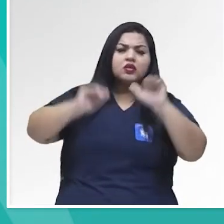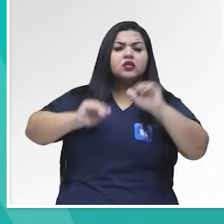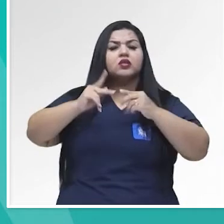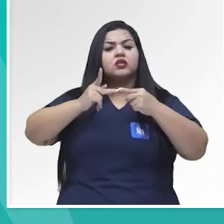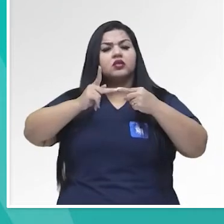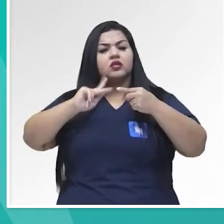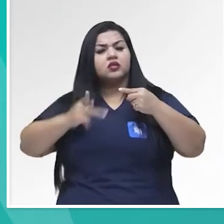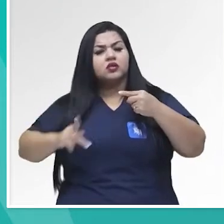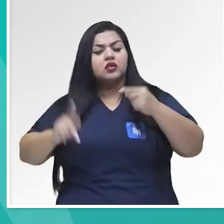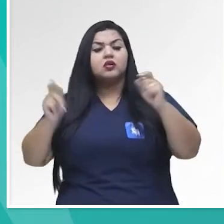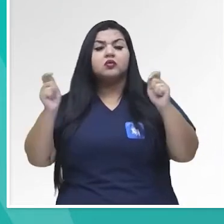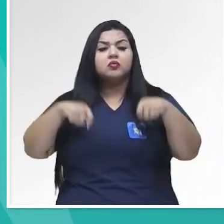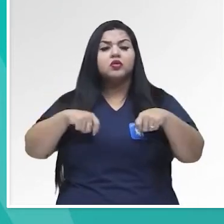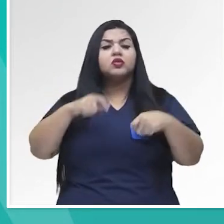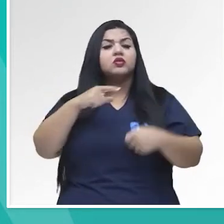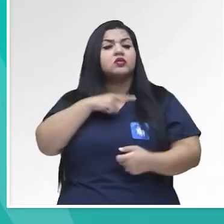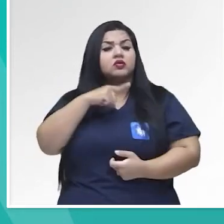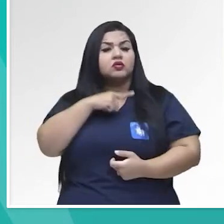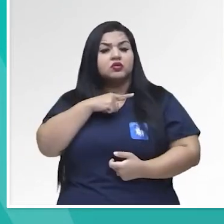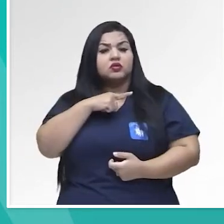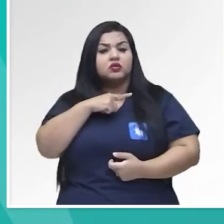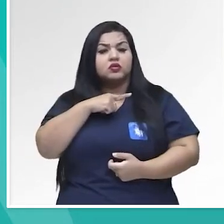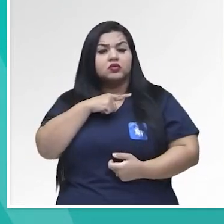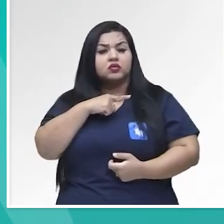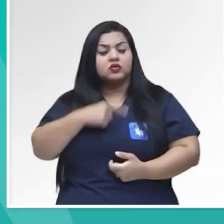paradigma também pode ter